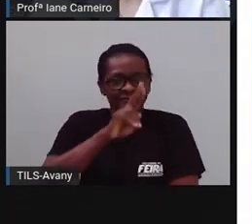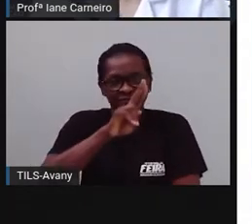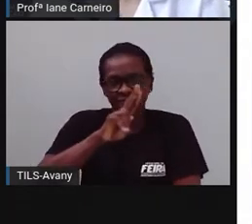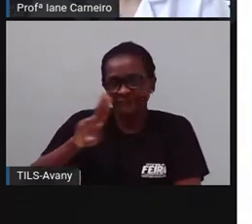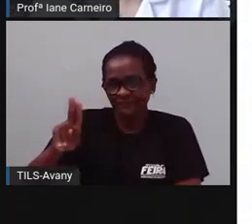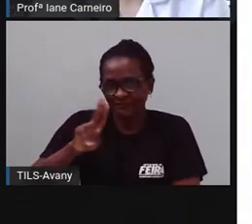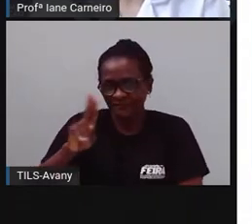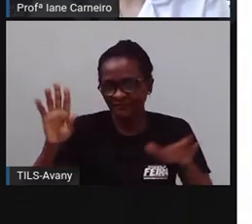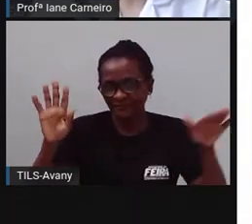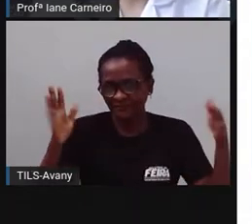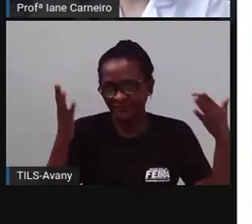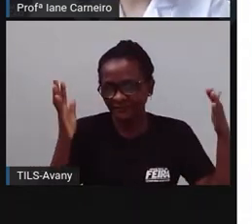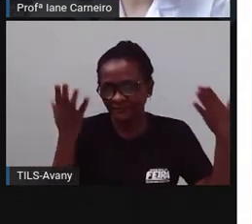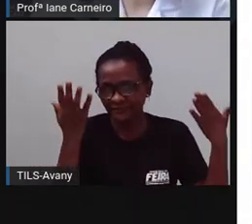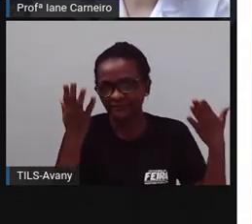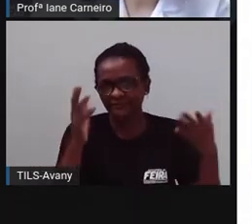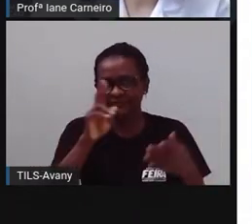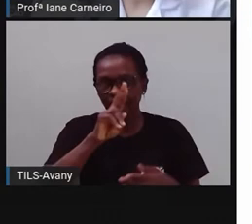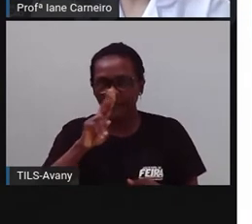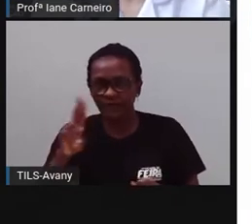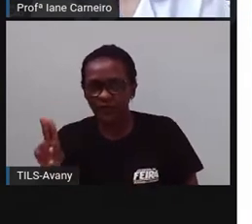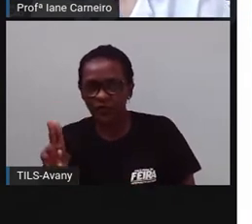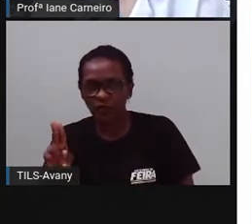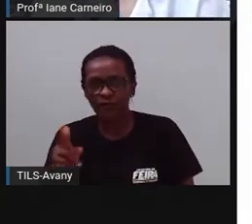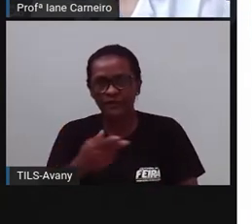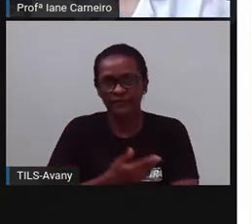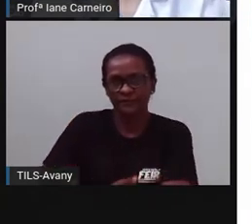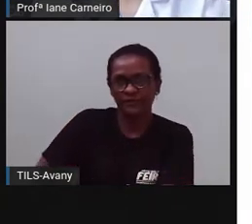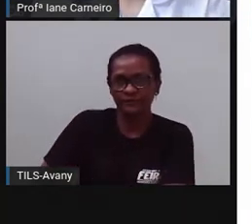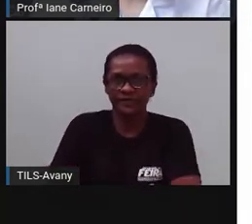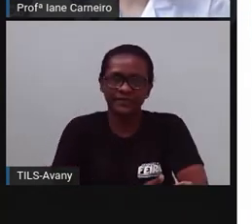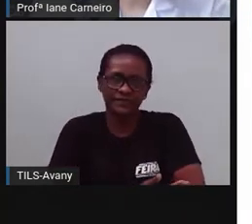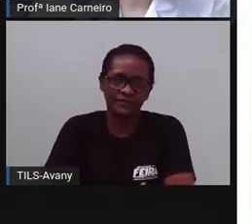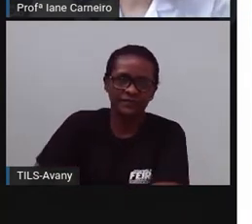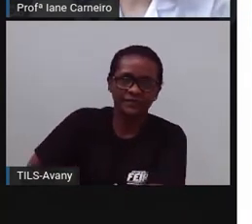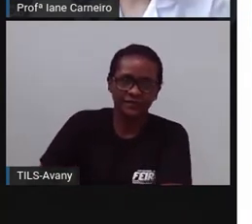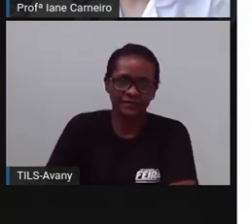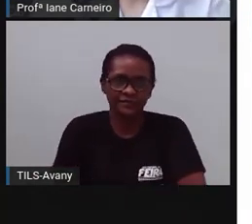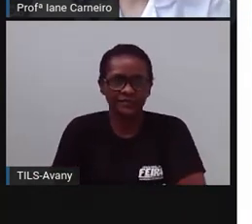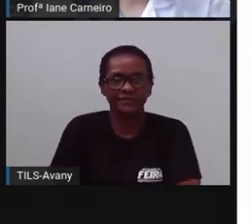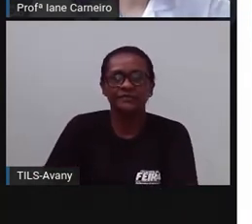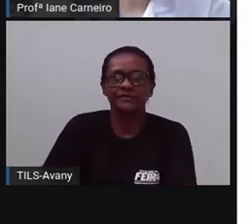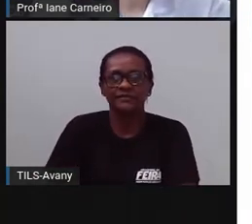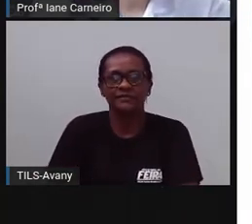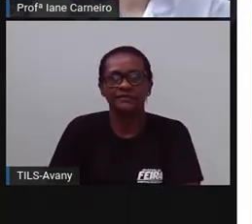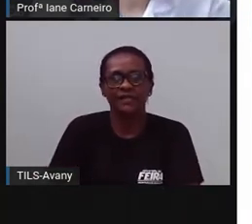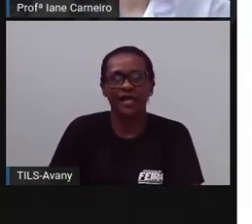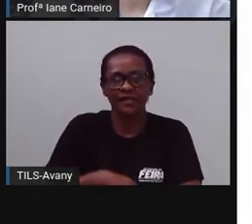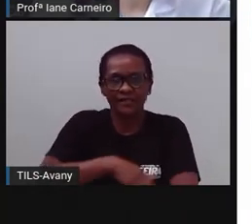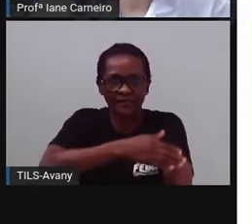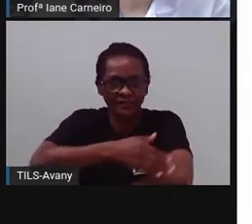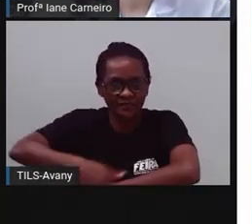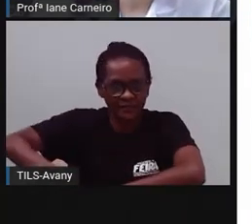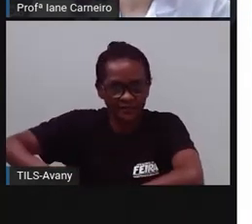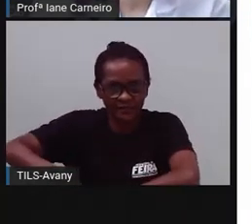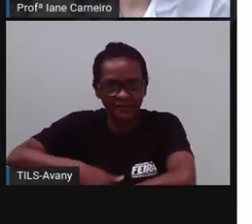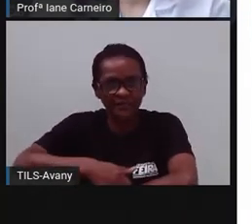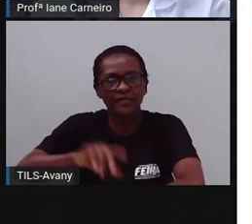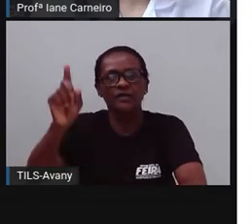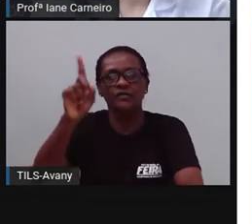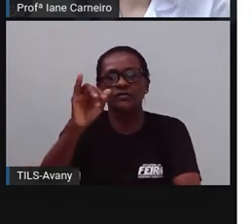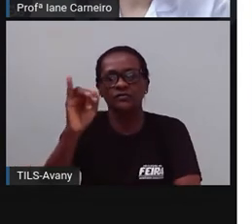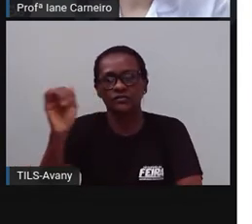festa o nome de quem do bebêzinho né tem essa mensagem também aí tem de novo informações o